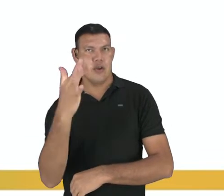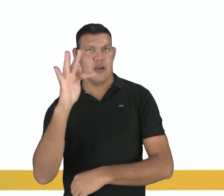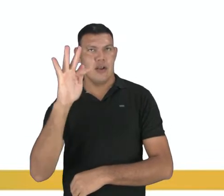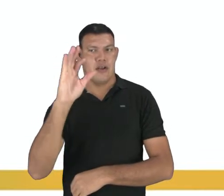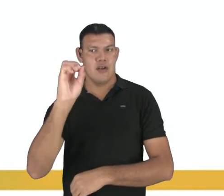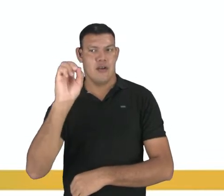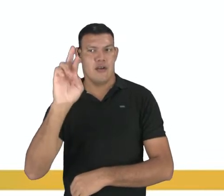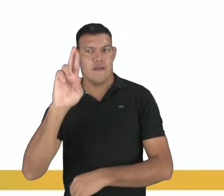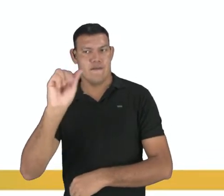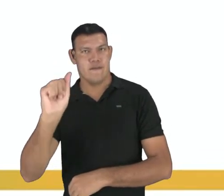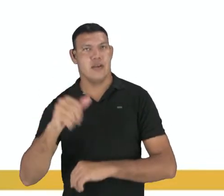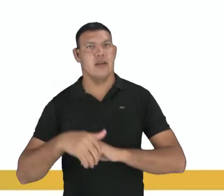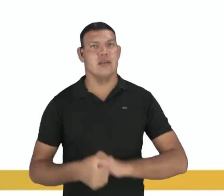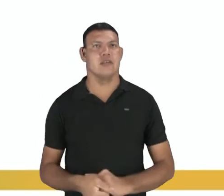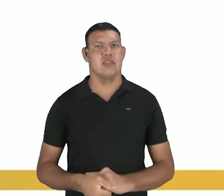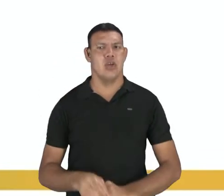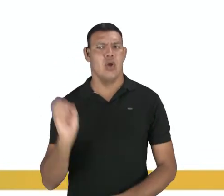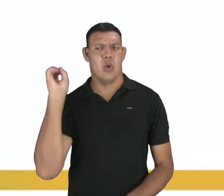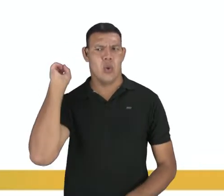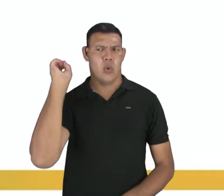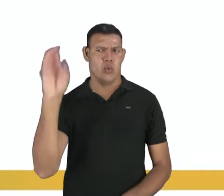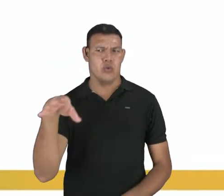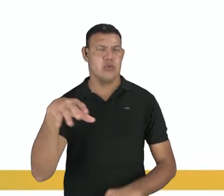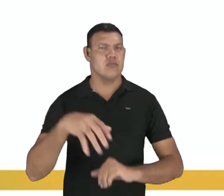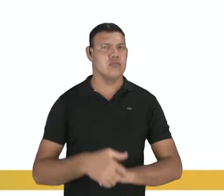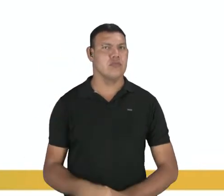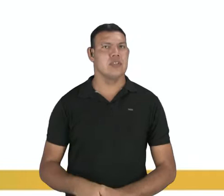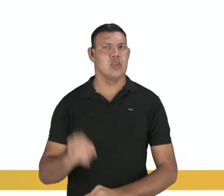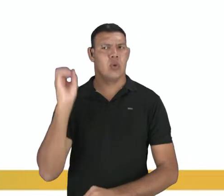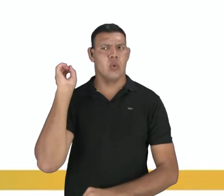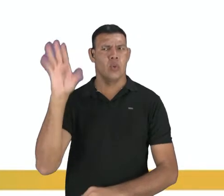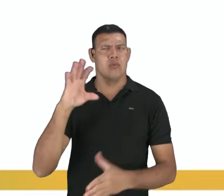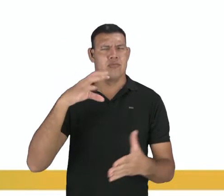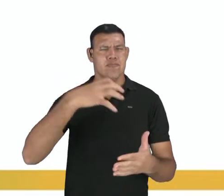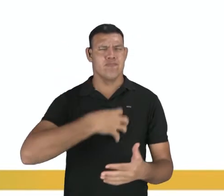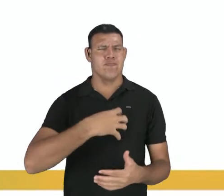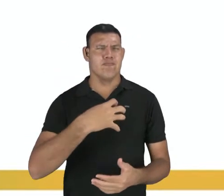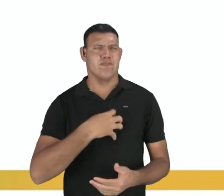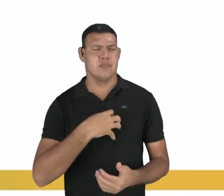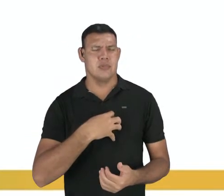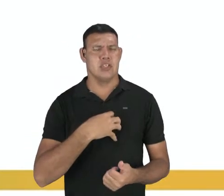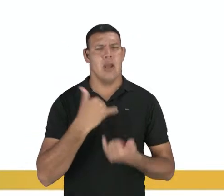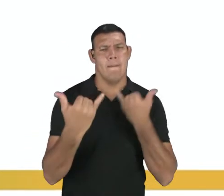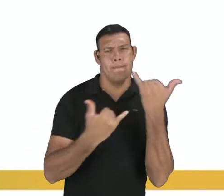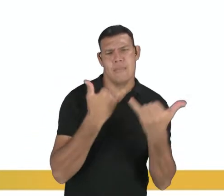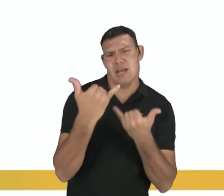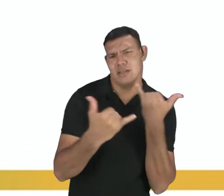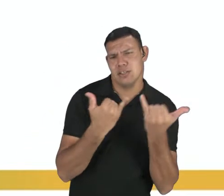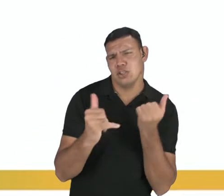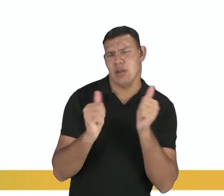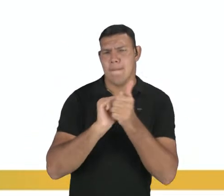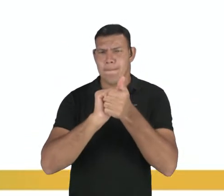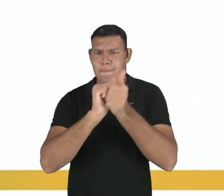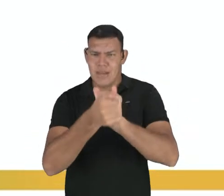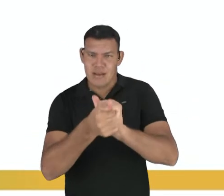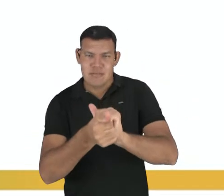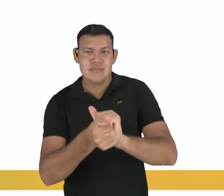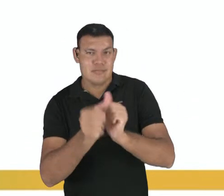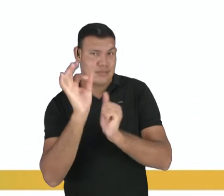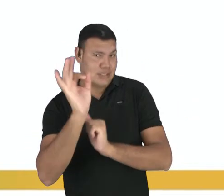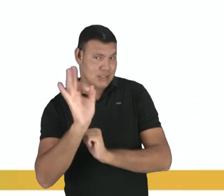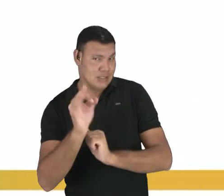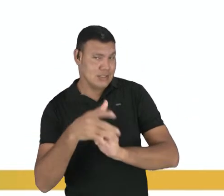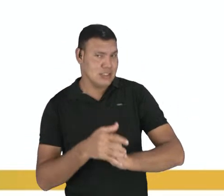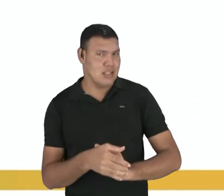verb. Por quê? Porque jogar tem o sentido de entretenimento, de praticar um esporte, certo?